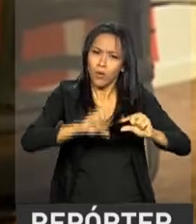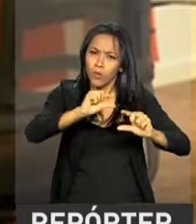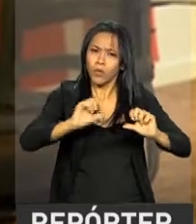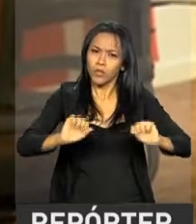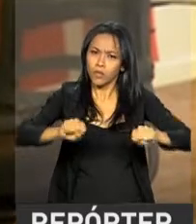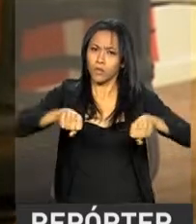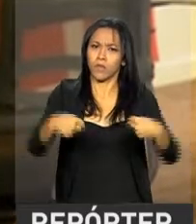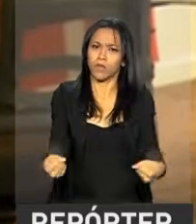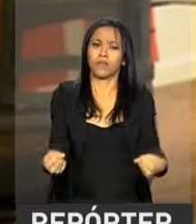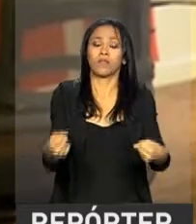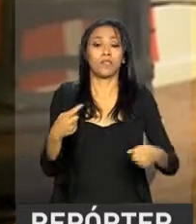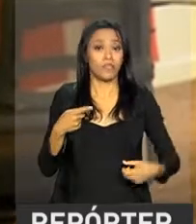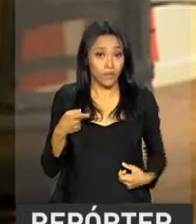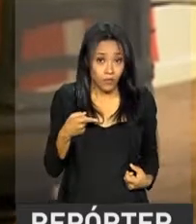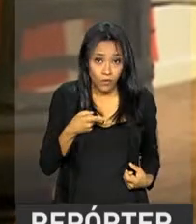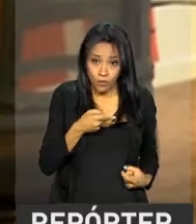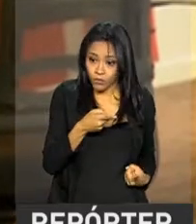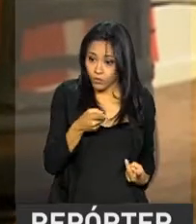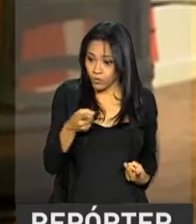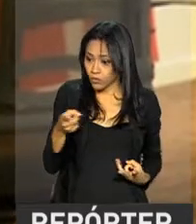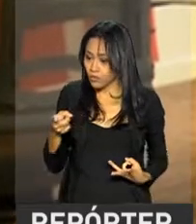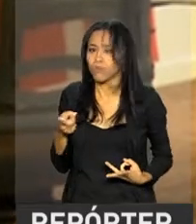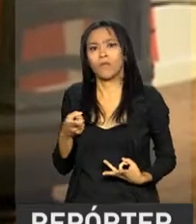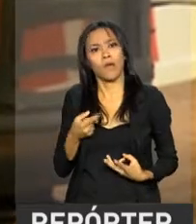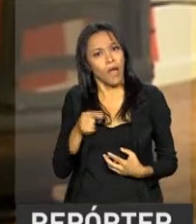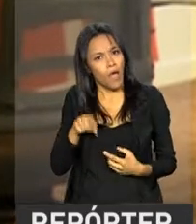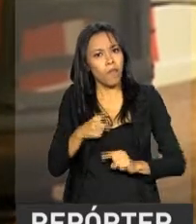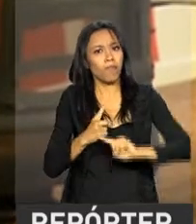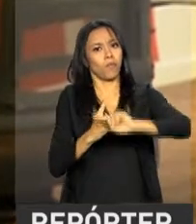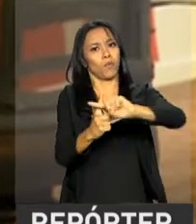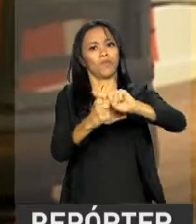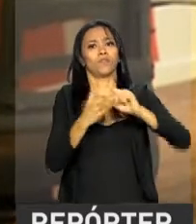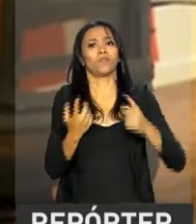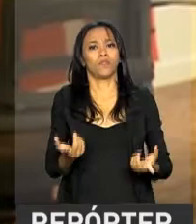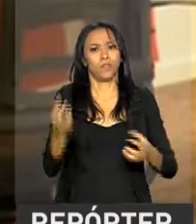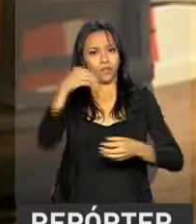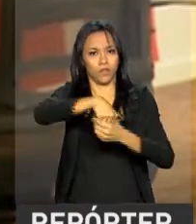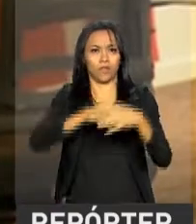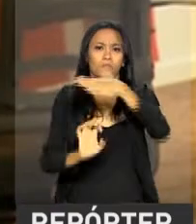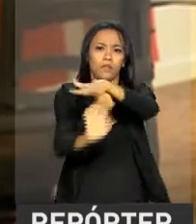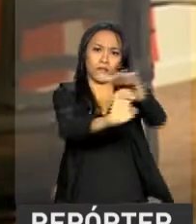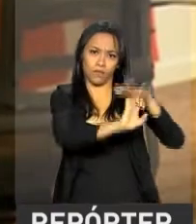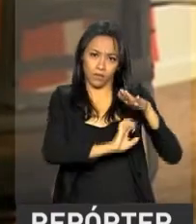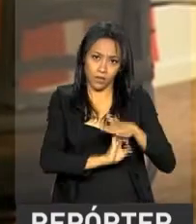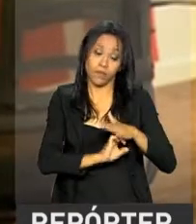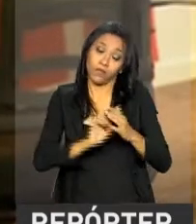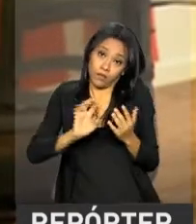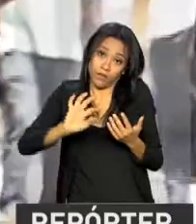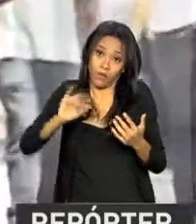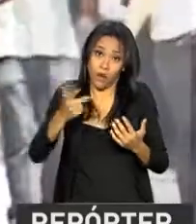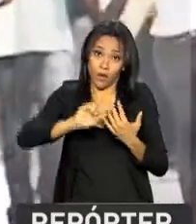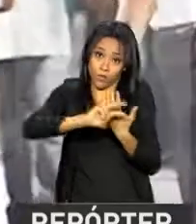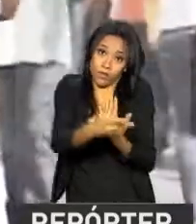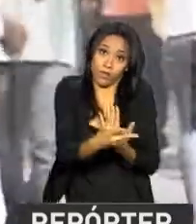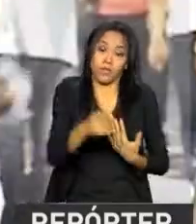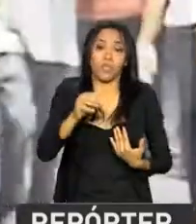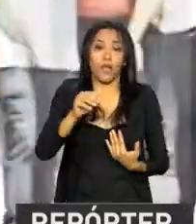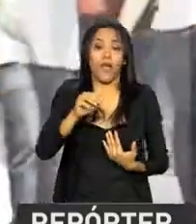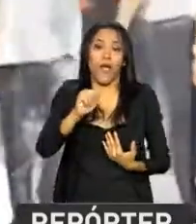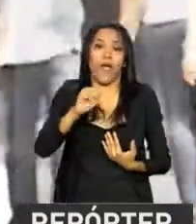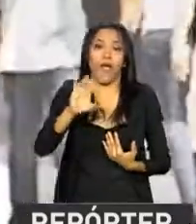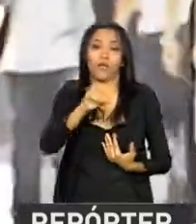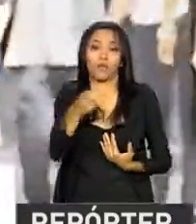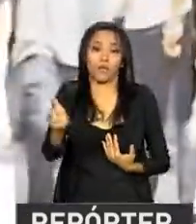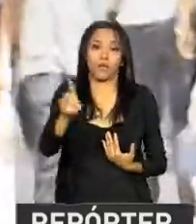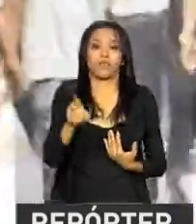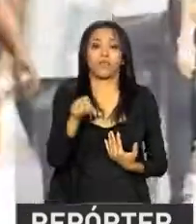recuperar e isso tem um impacto positivo nas empresas e consequentemente nas ações e aposta que esse movimento